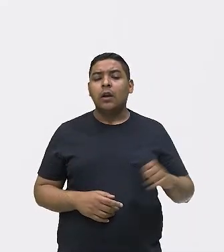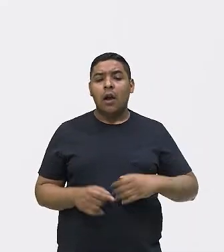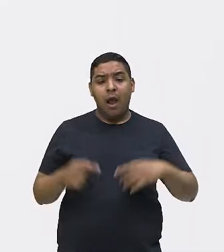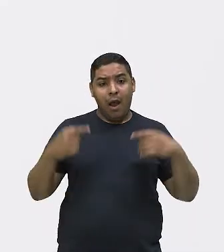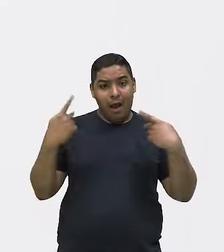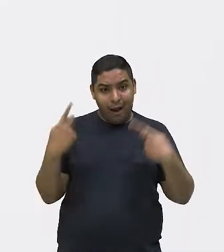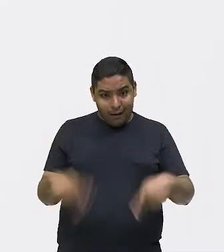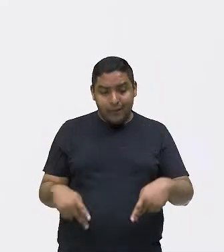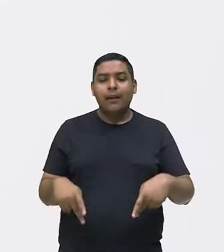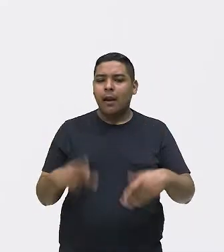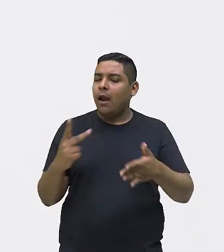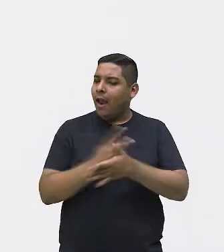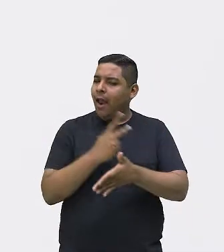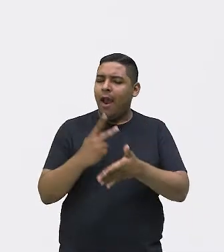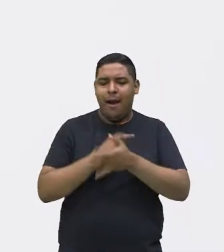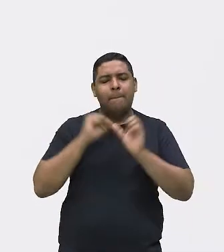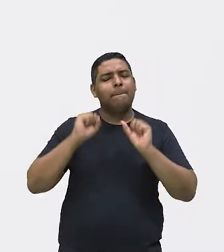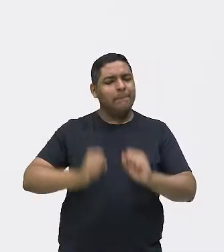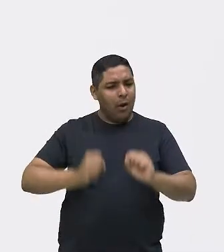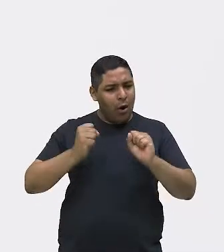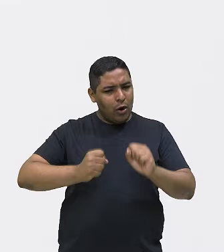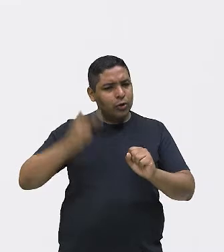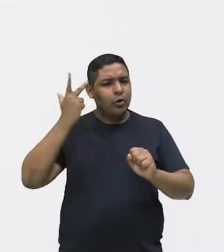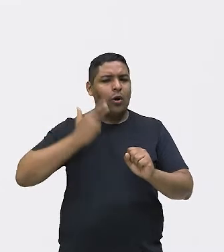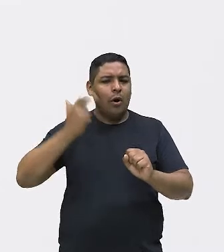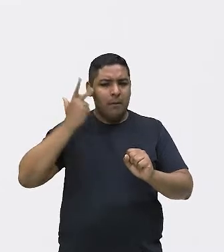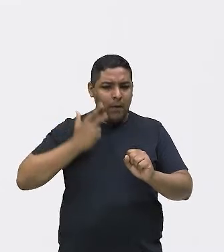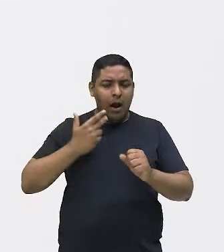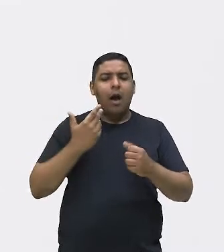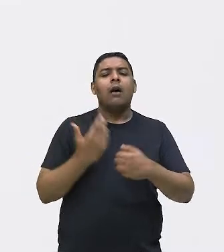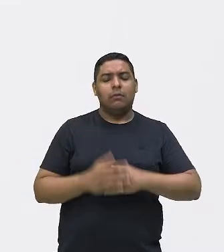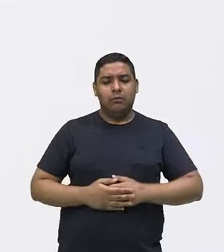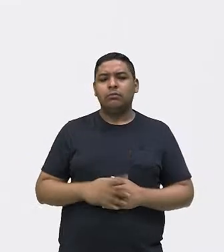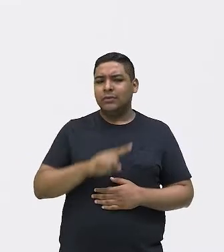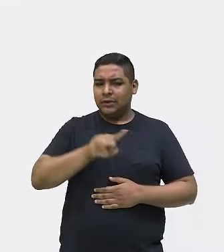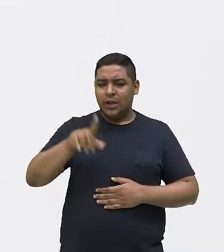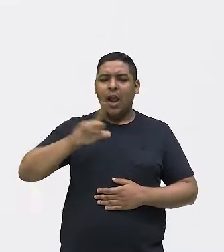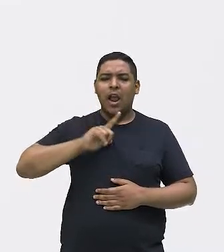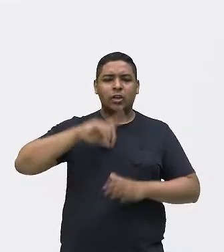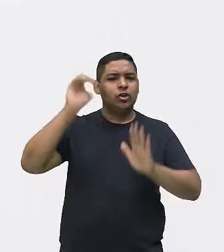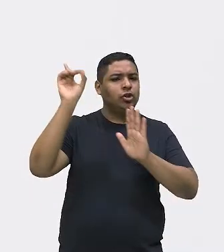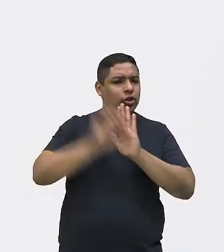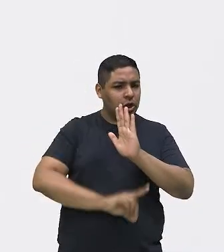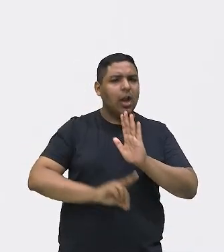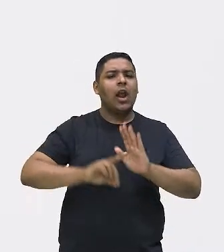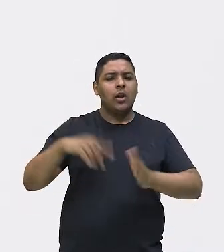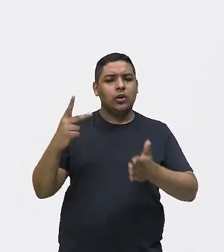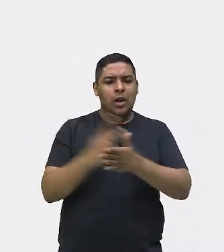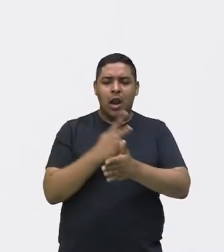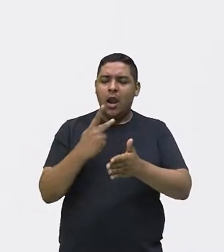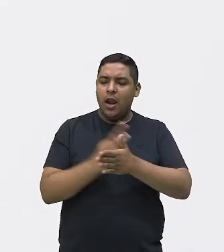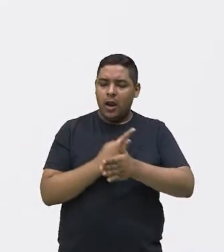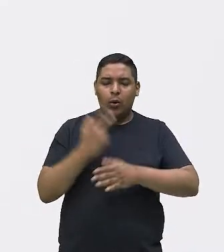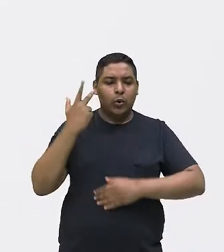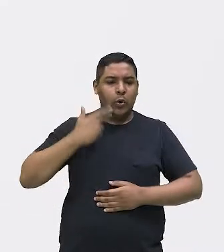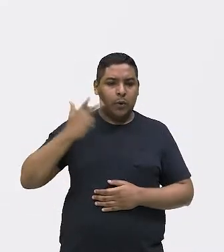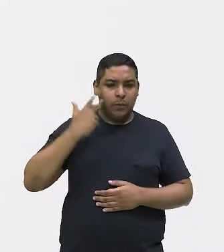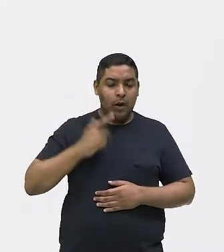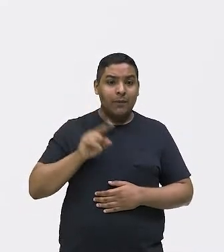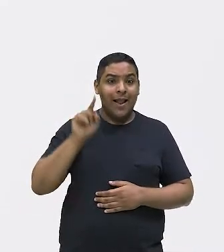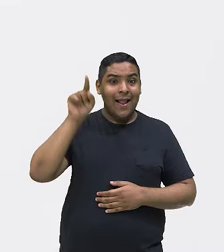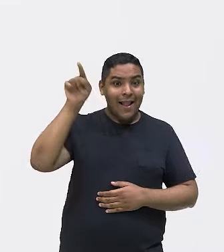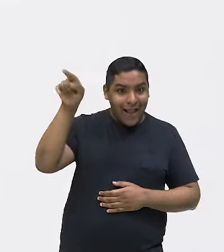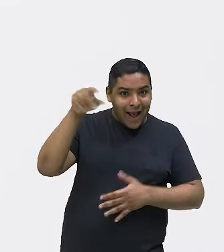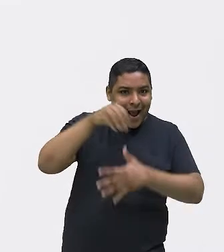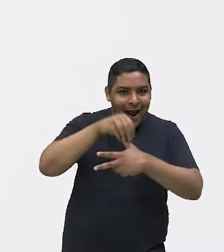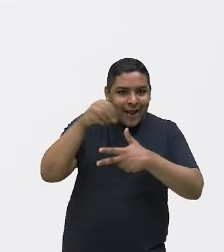tá bom? Aqui não tem problema. Aqui você pode errar, você tem todo o direito de errar. A gente erra e corrige. Lá na prova do